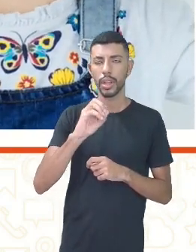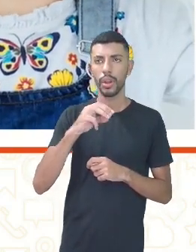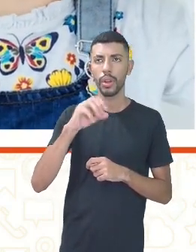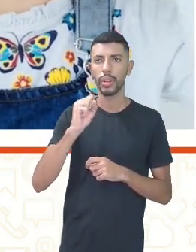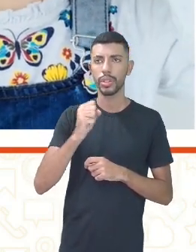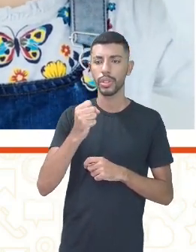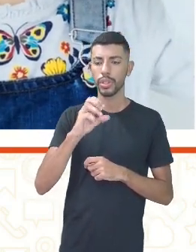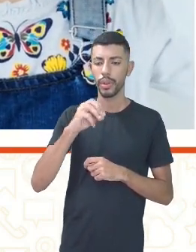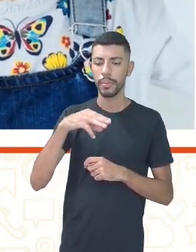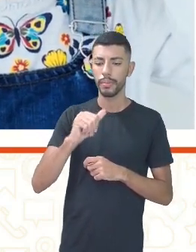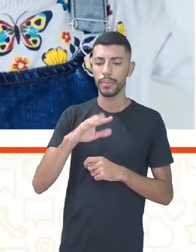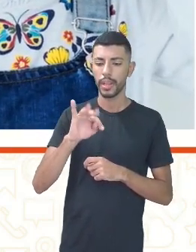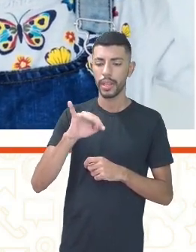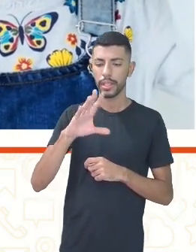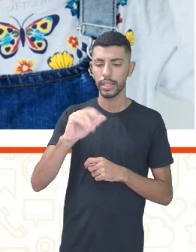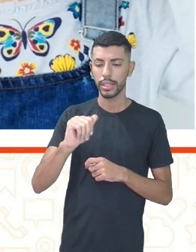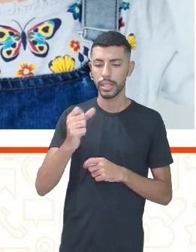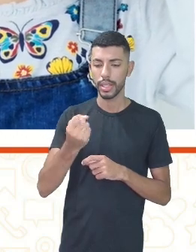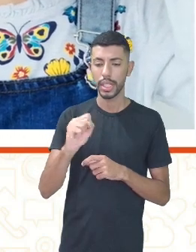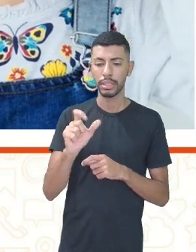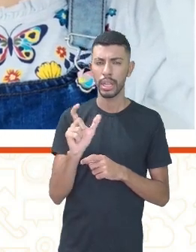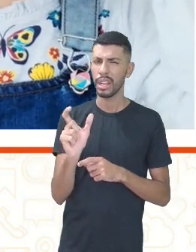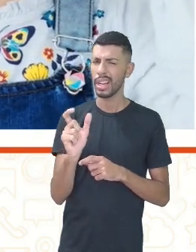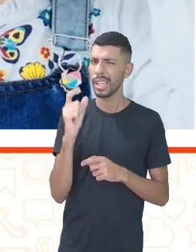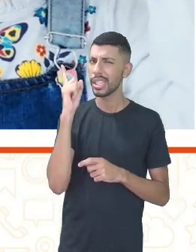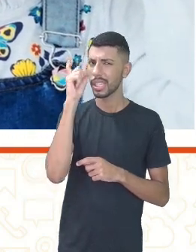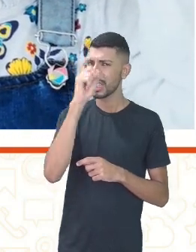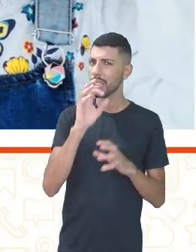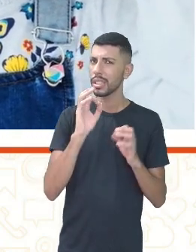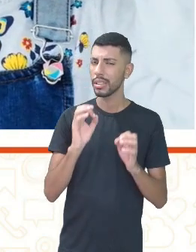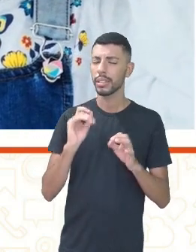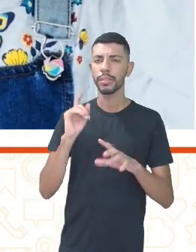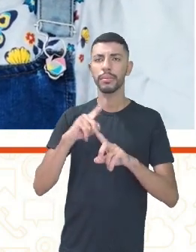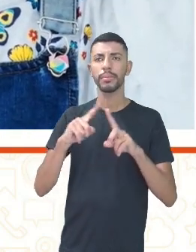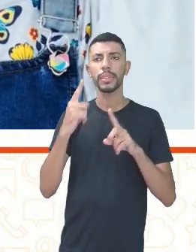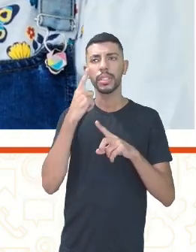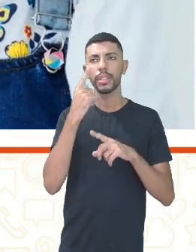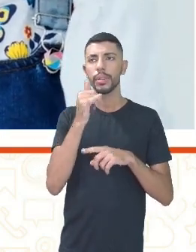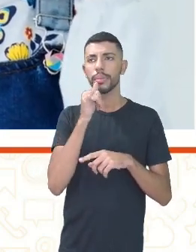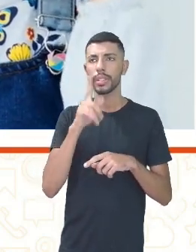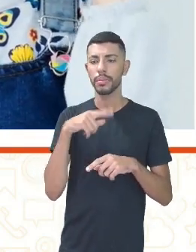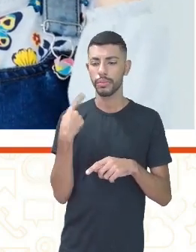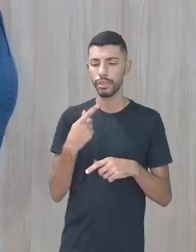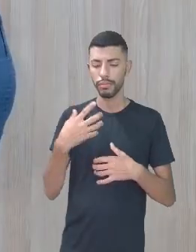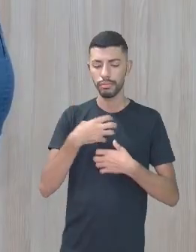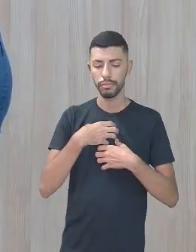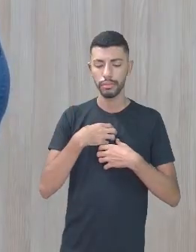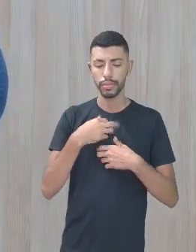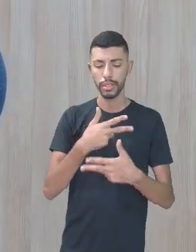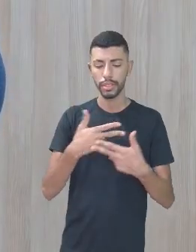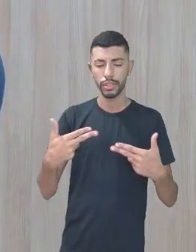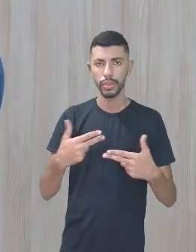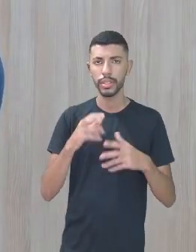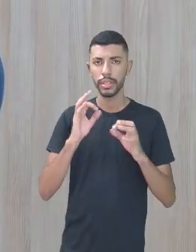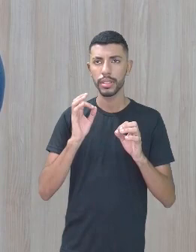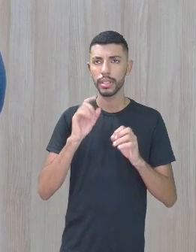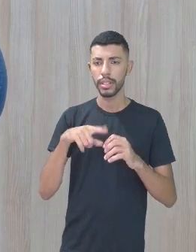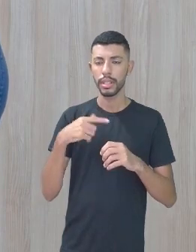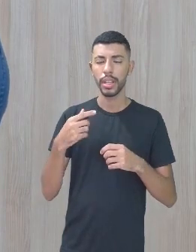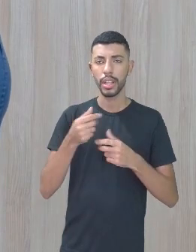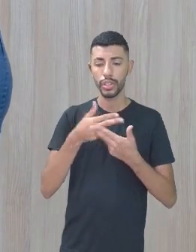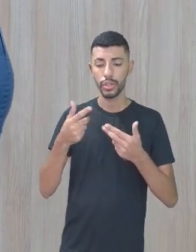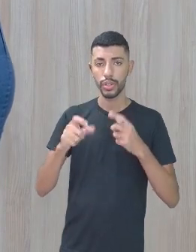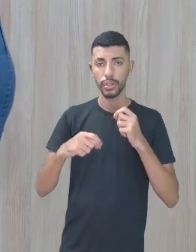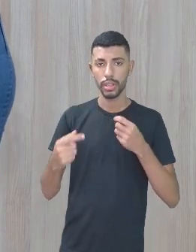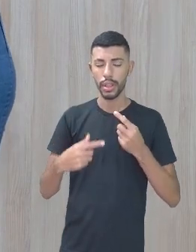Correlações psicossomáticas, é uma palavra difícil, né? Mas quando a gente sente as coisas, essas coisas repercutem no nosso